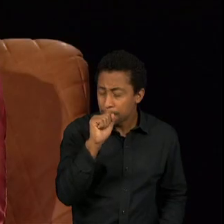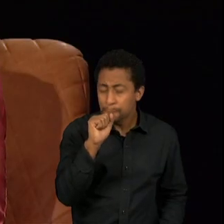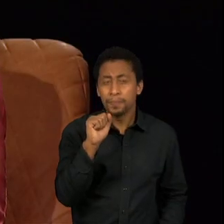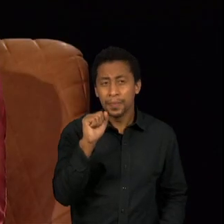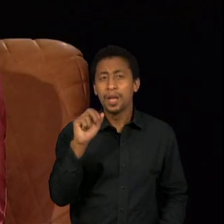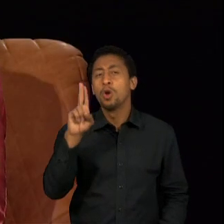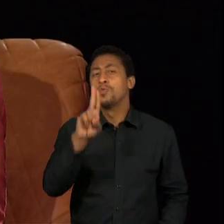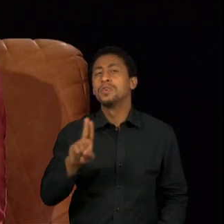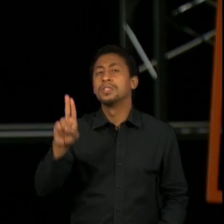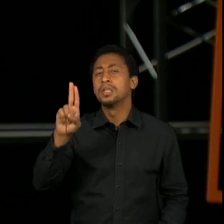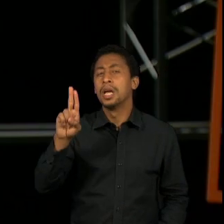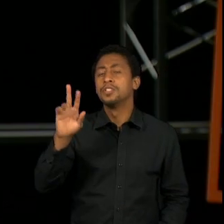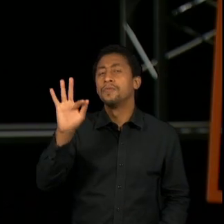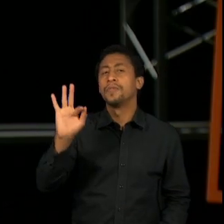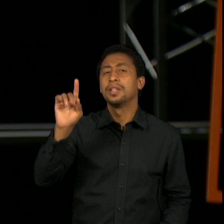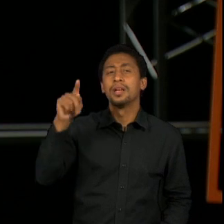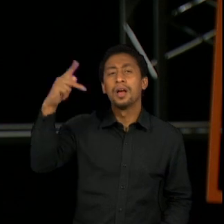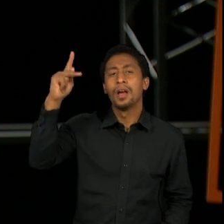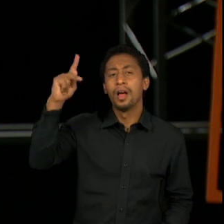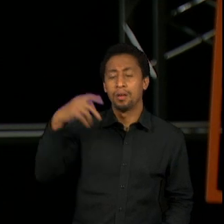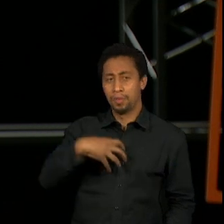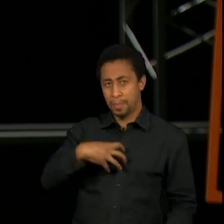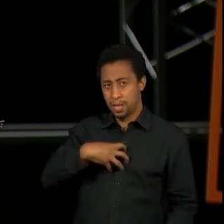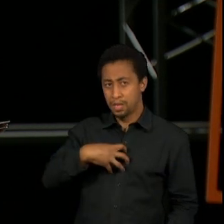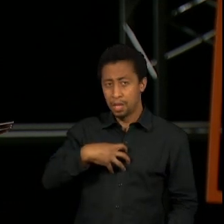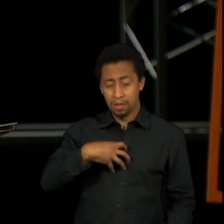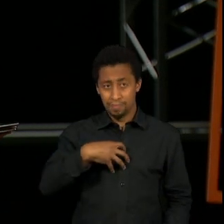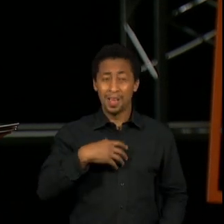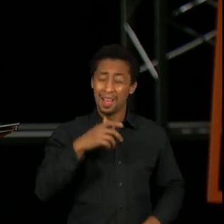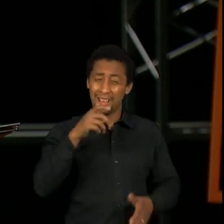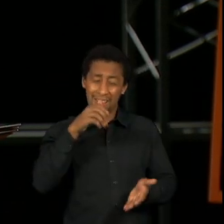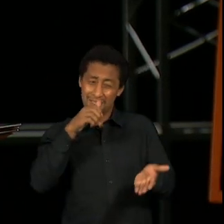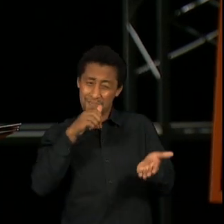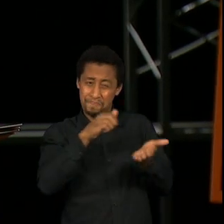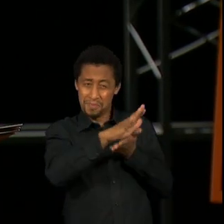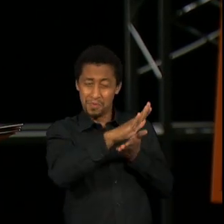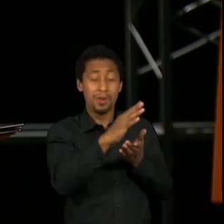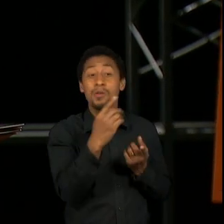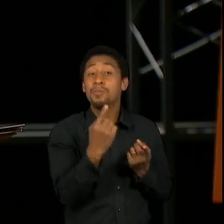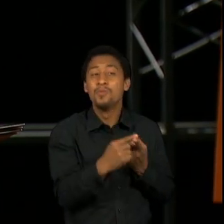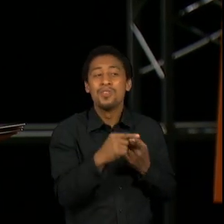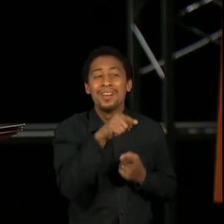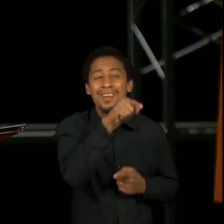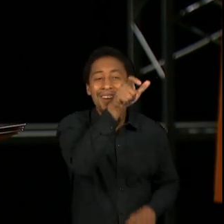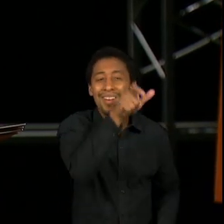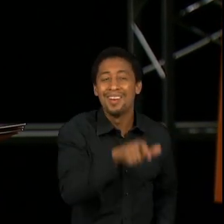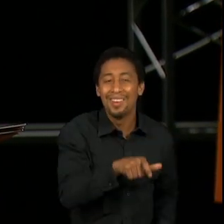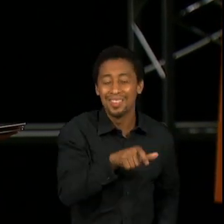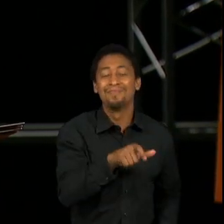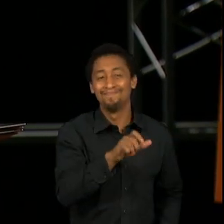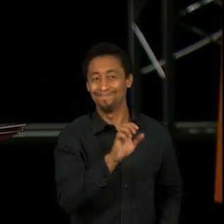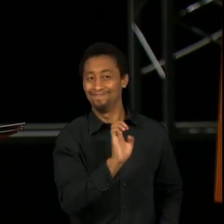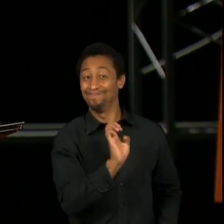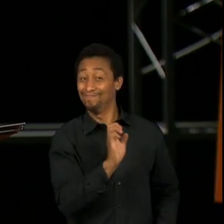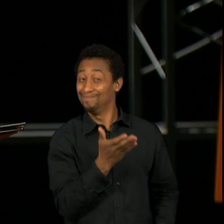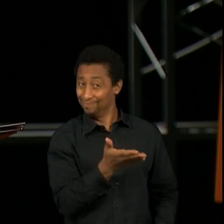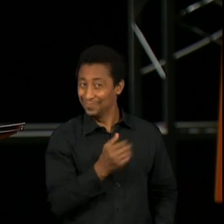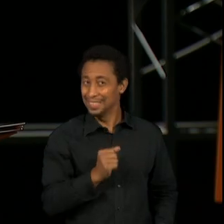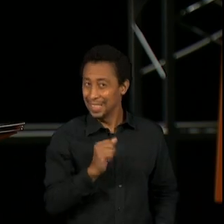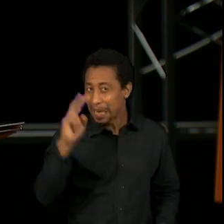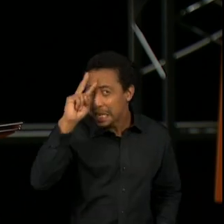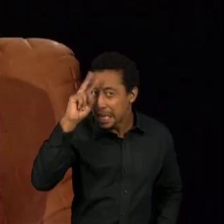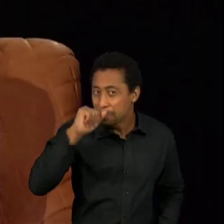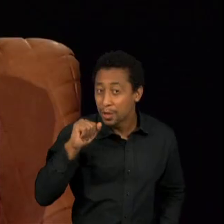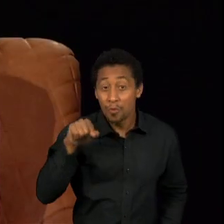Bahia porque ele era homossexual. Você quase foi presa em Porto Alegre porque você usava uma